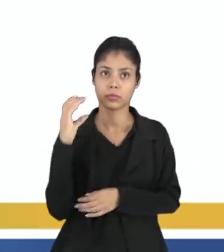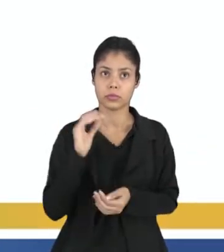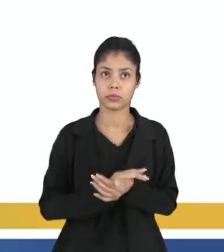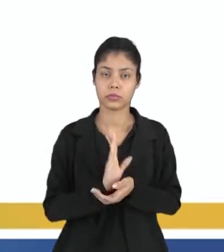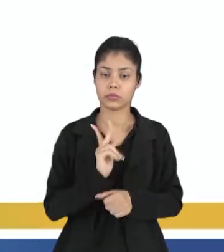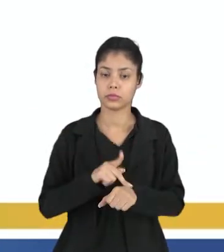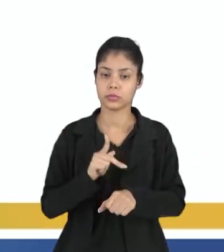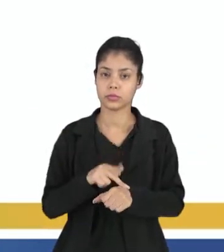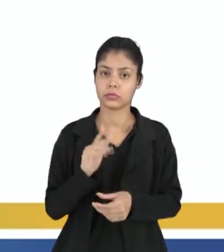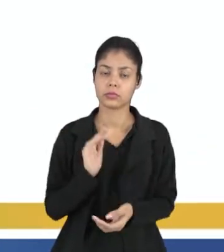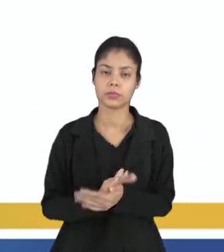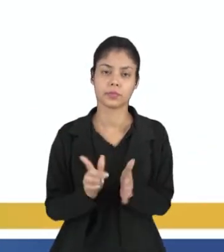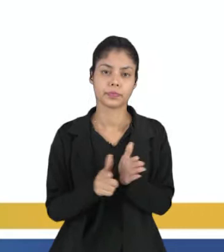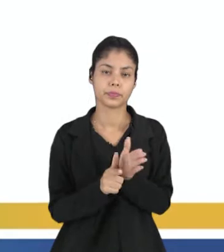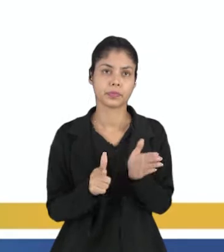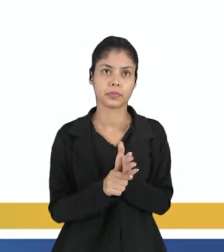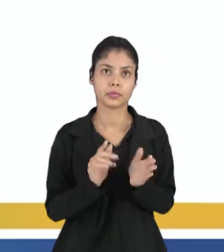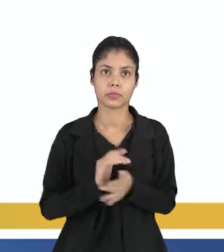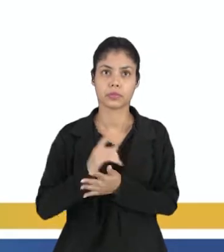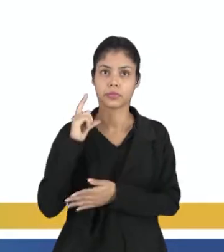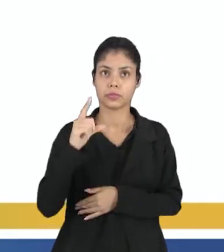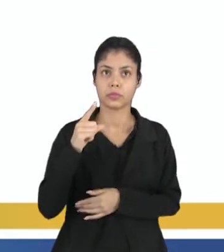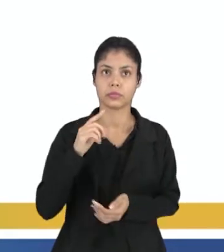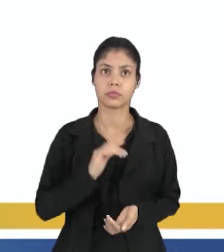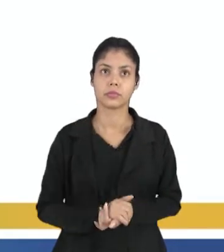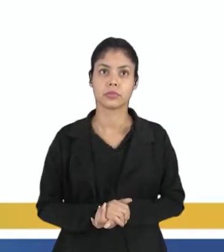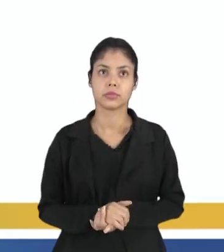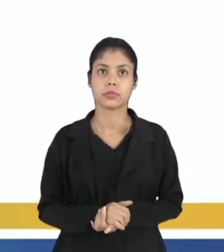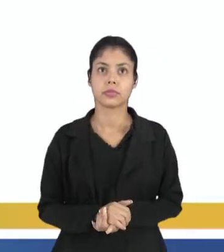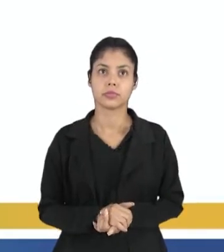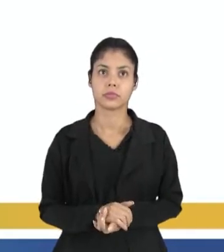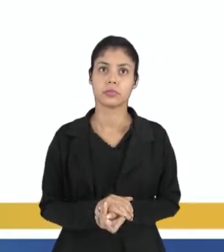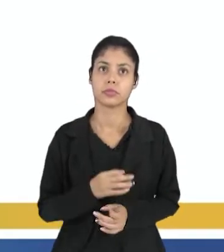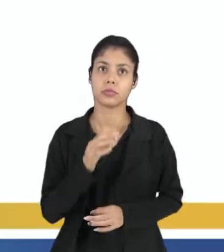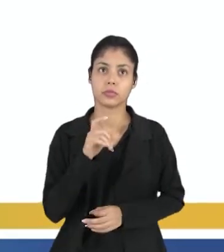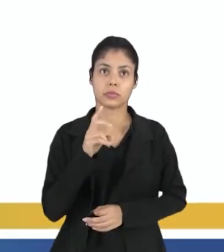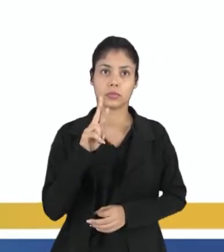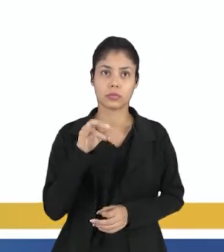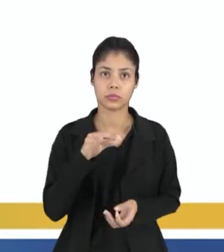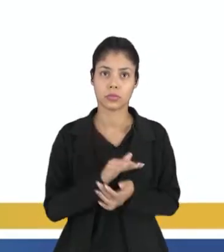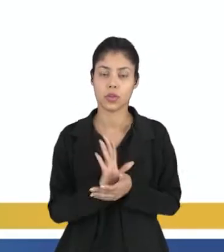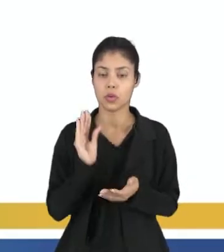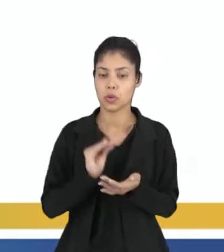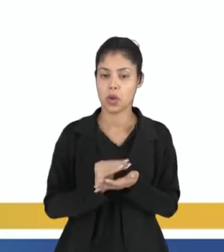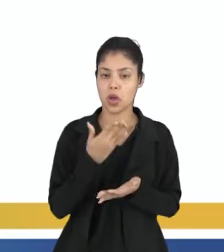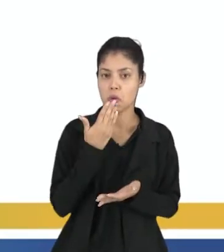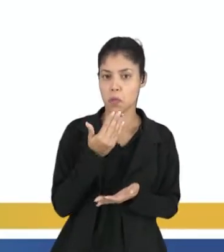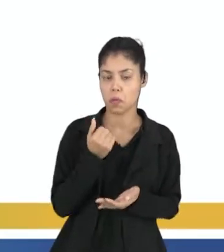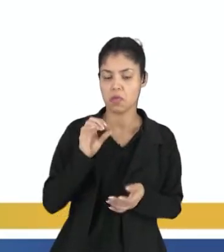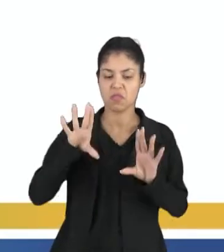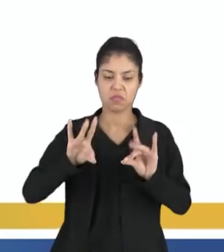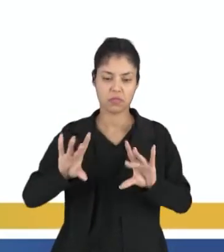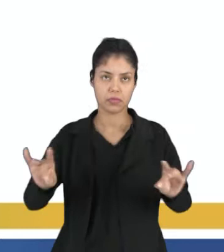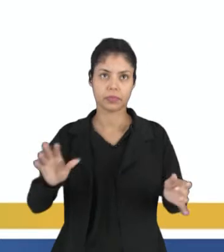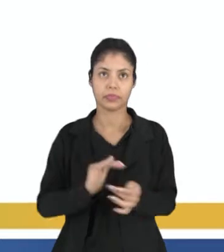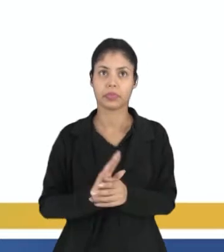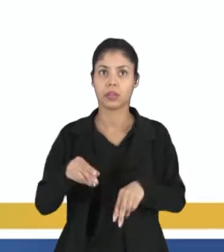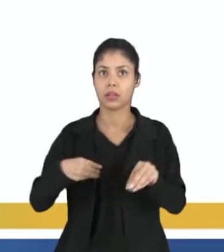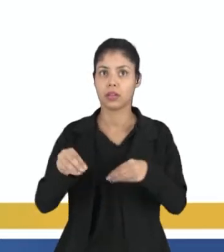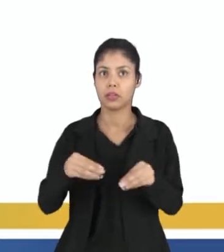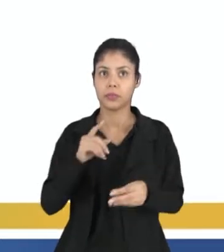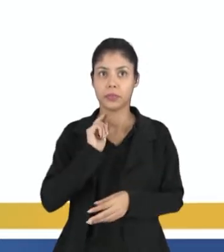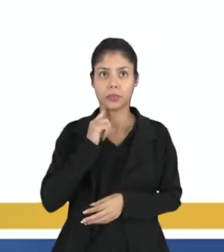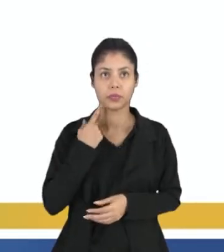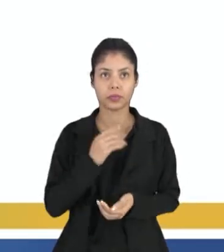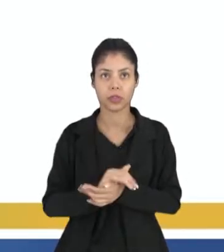vidro, papel, material de alumínio, latinhas e lacres. Orgânico, restos de alimento, papéis, plásticos sujos